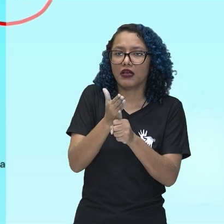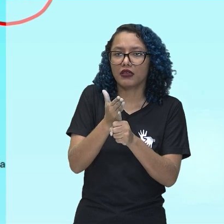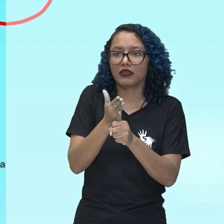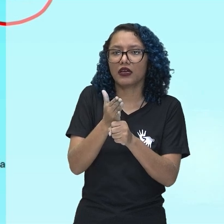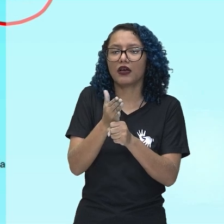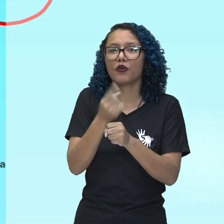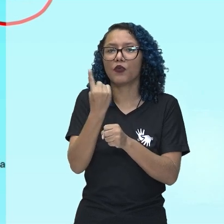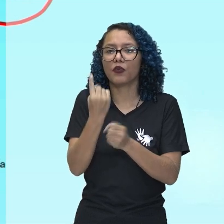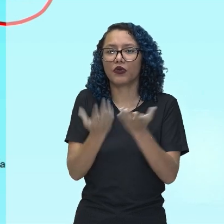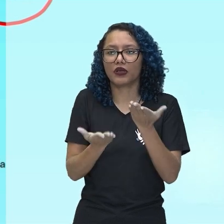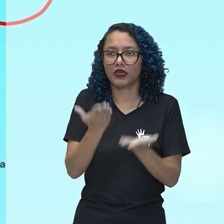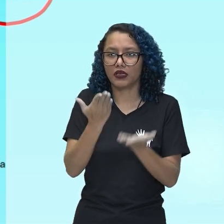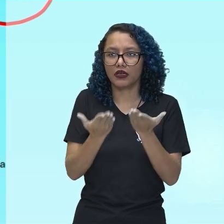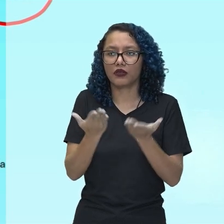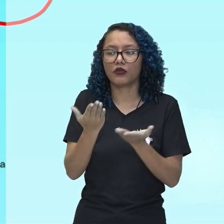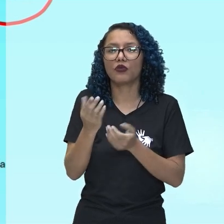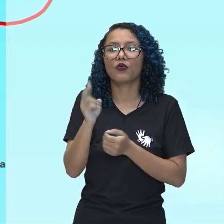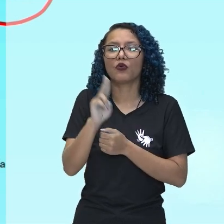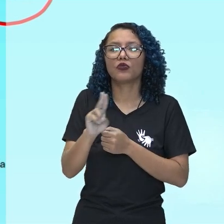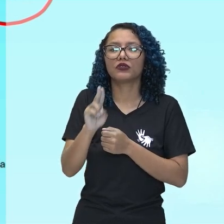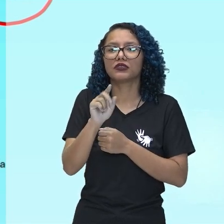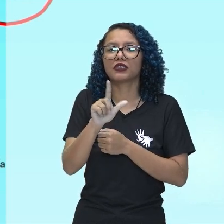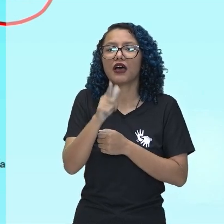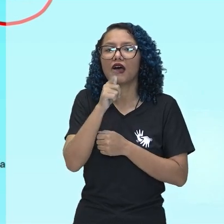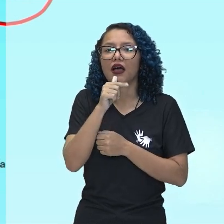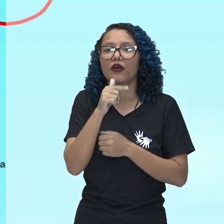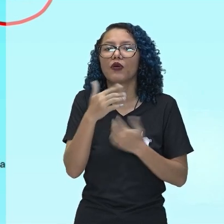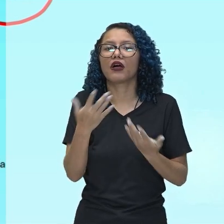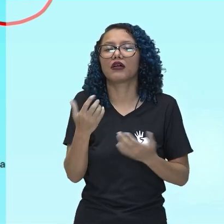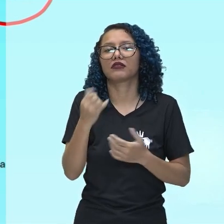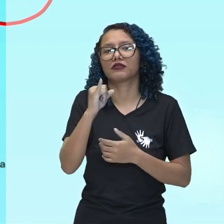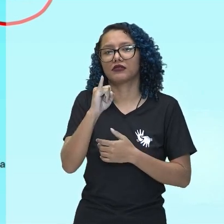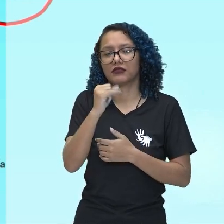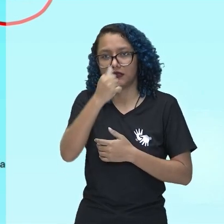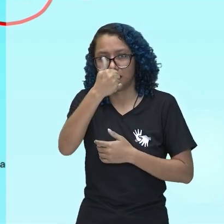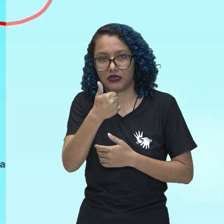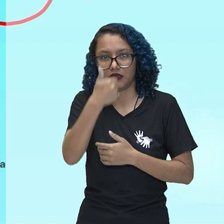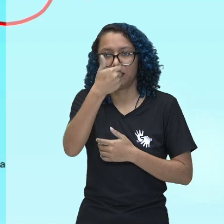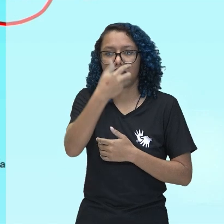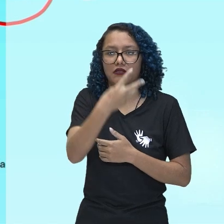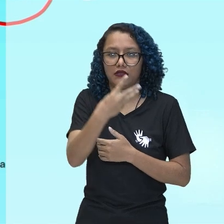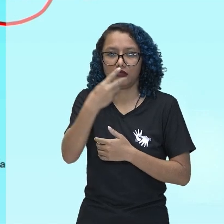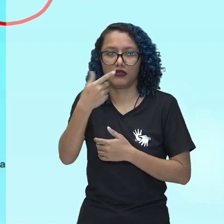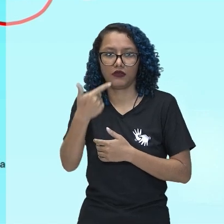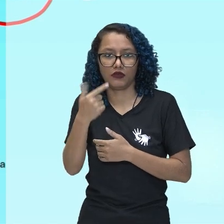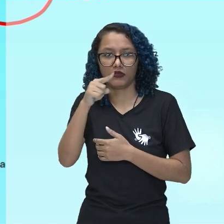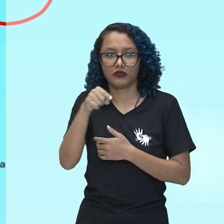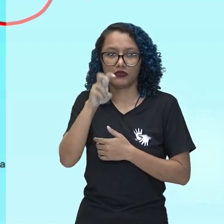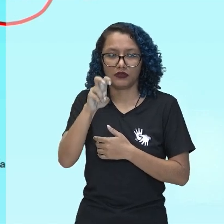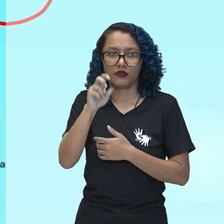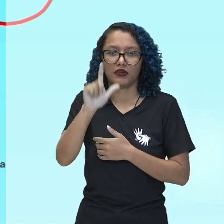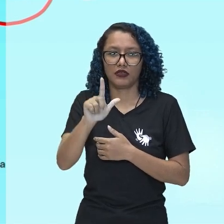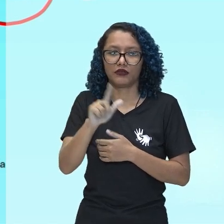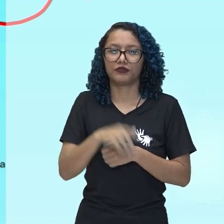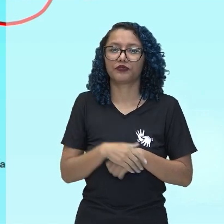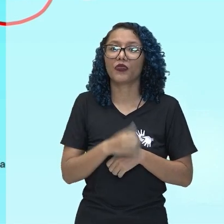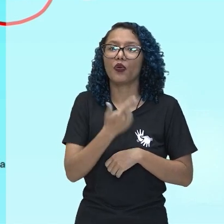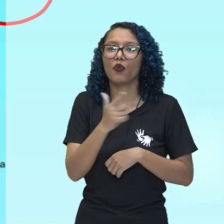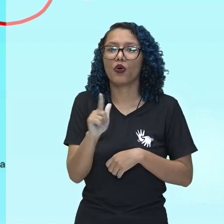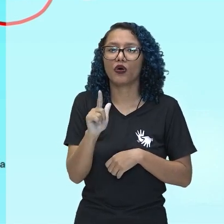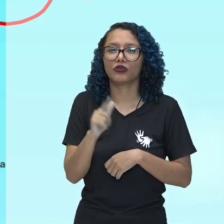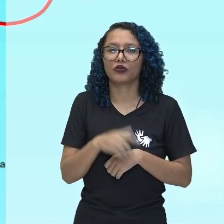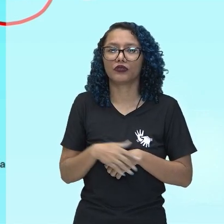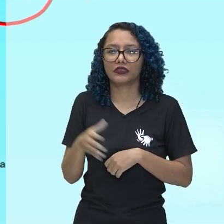132 litros e meio de água e a cerveja somente 5,5